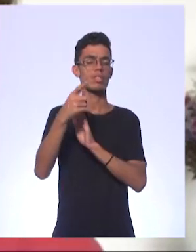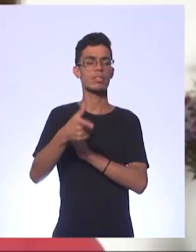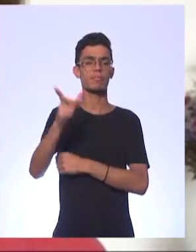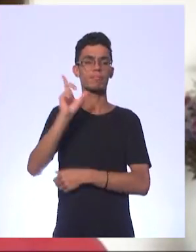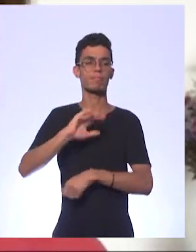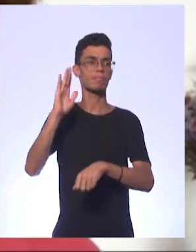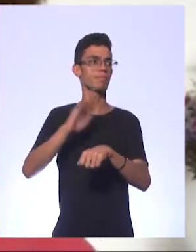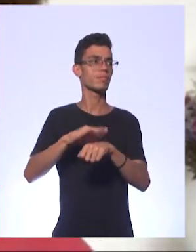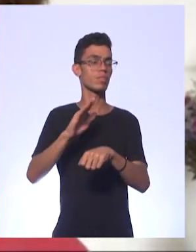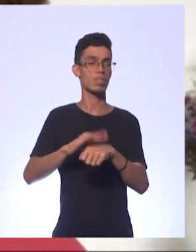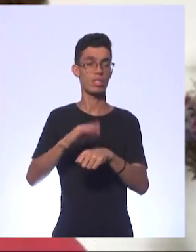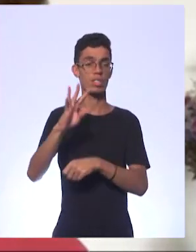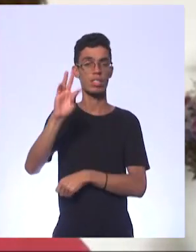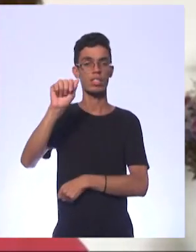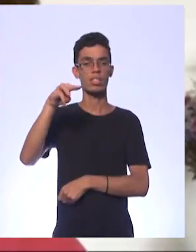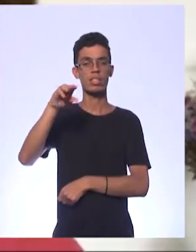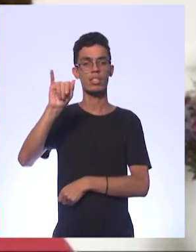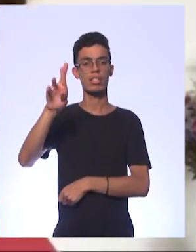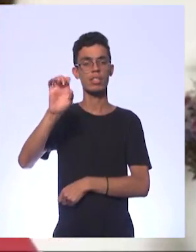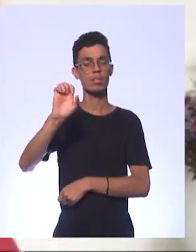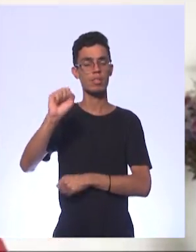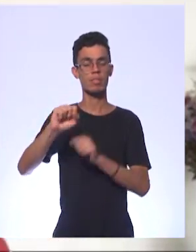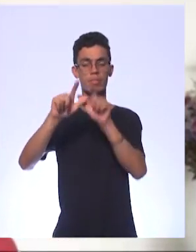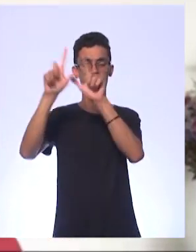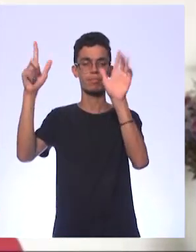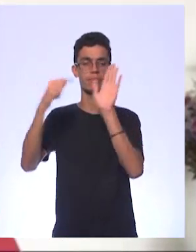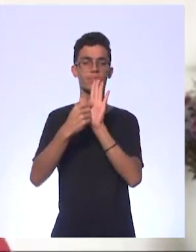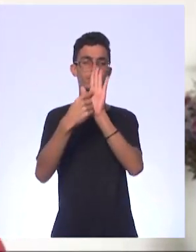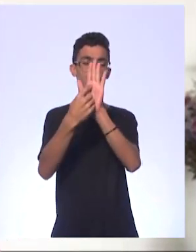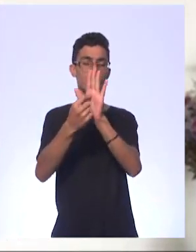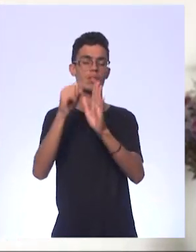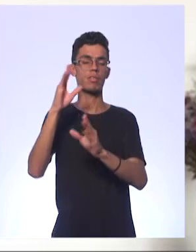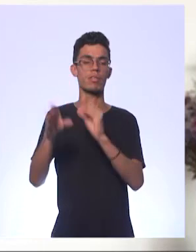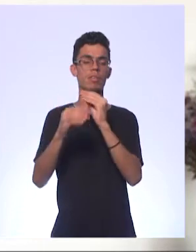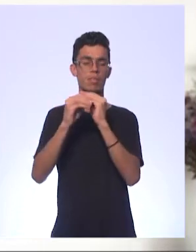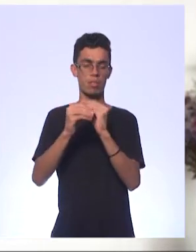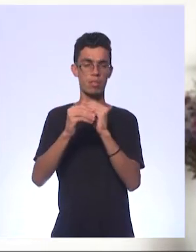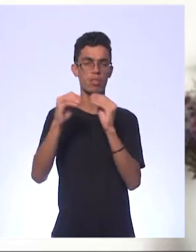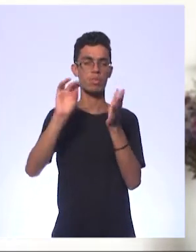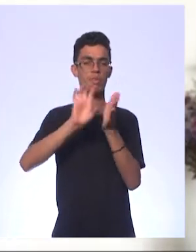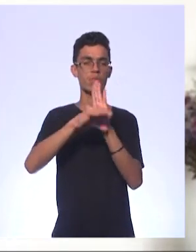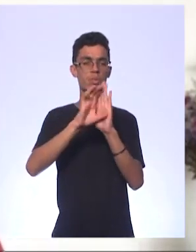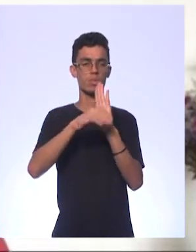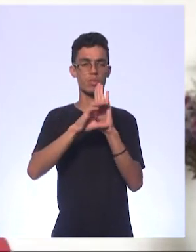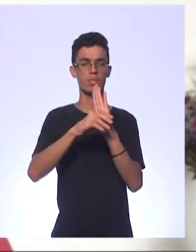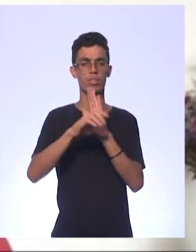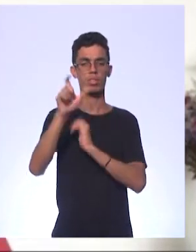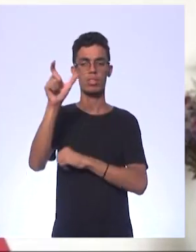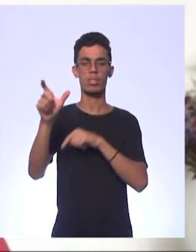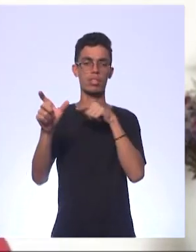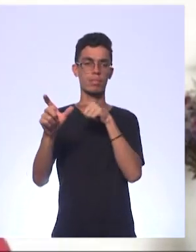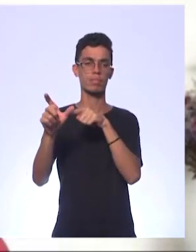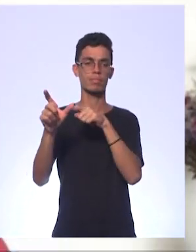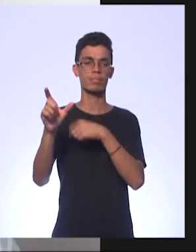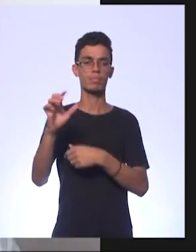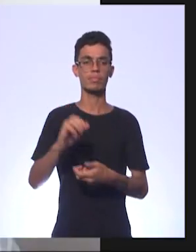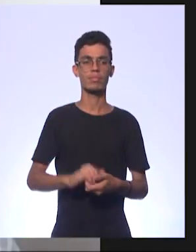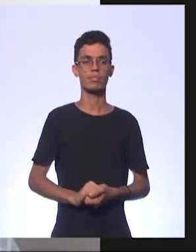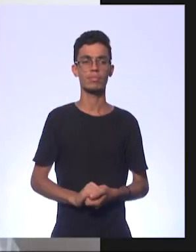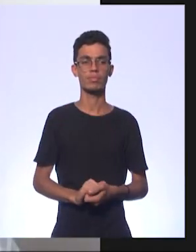antes da Tamires mostrar esse quadro final. Dá uma reforçada no conceito a partir da Tamires.